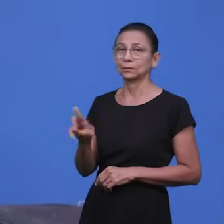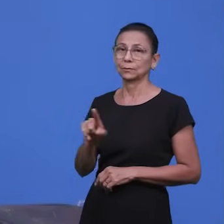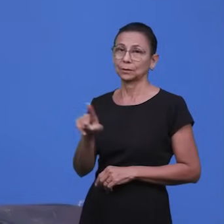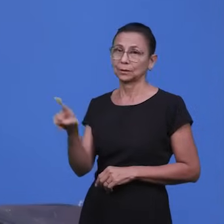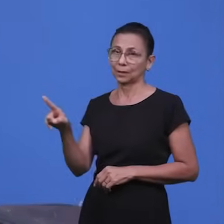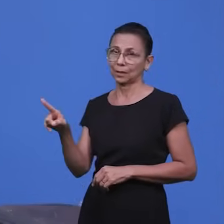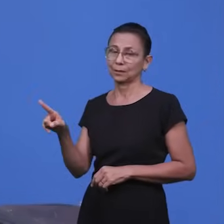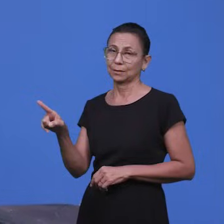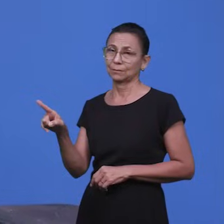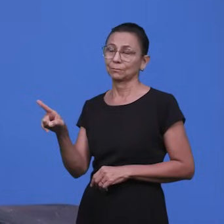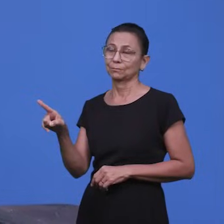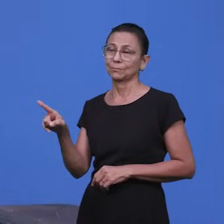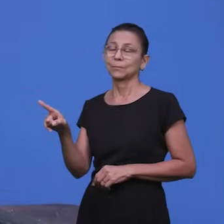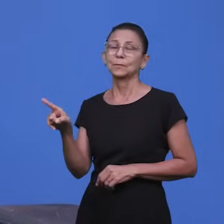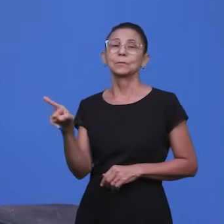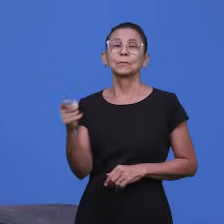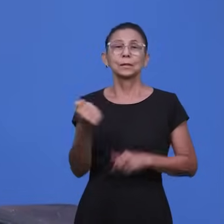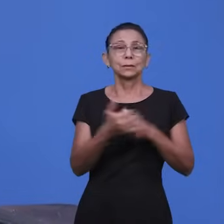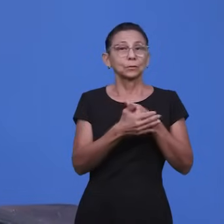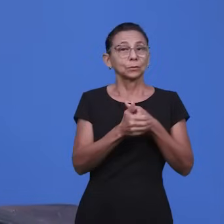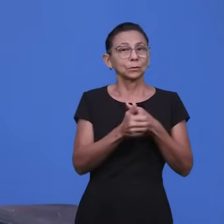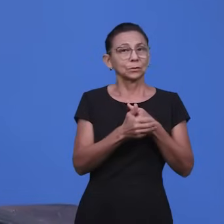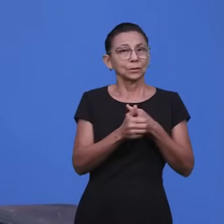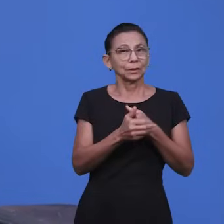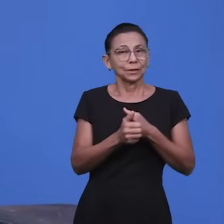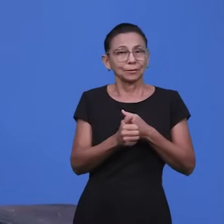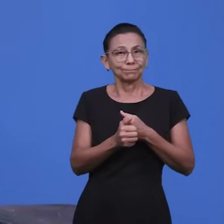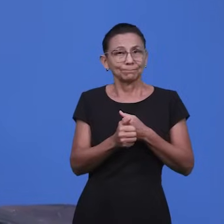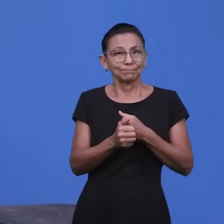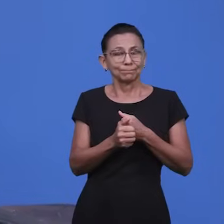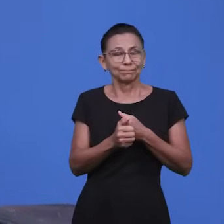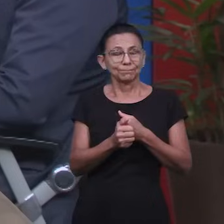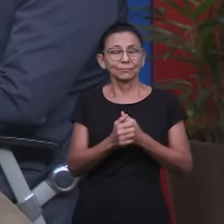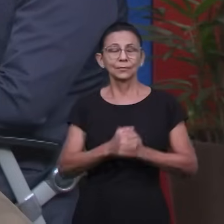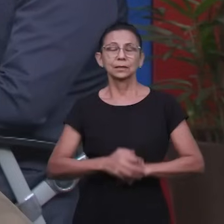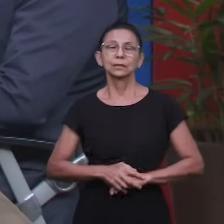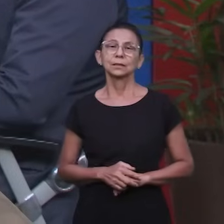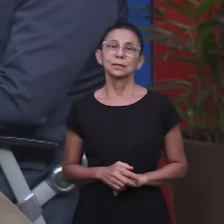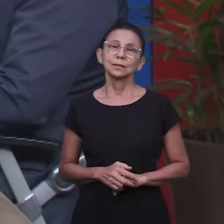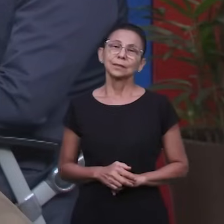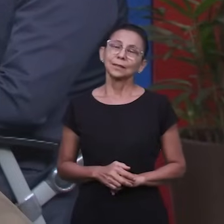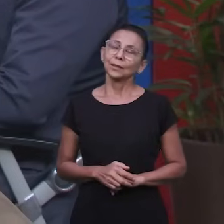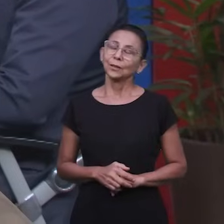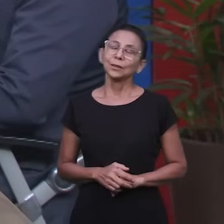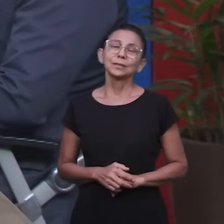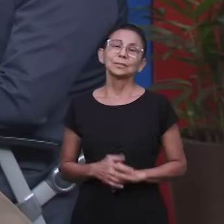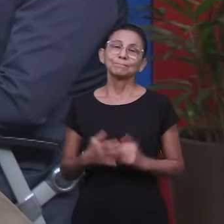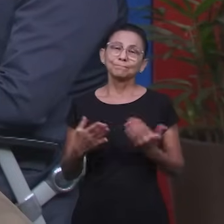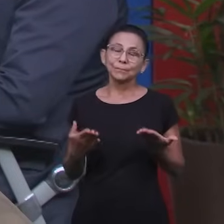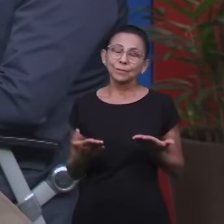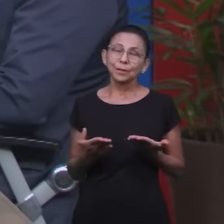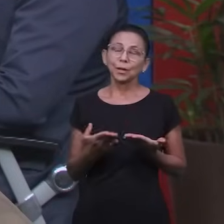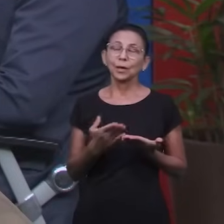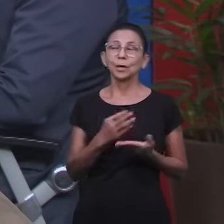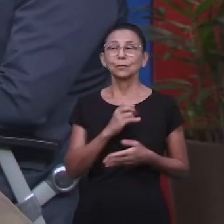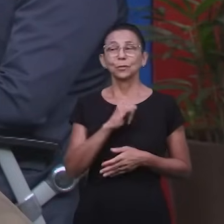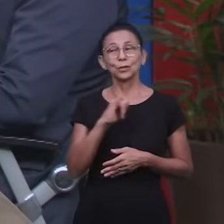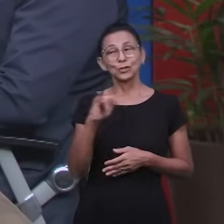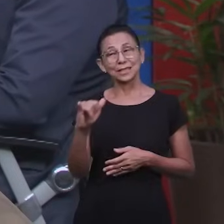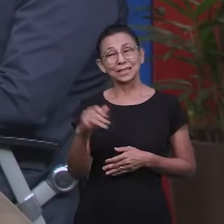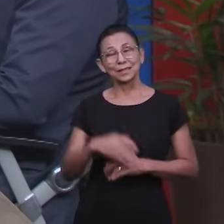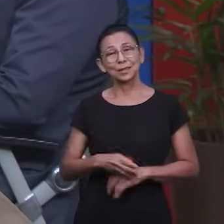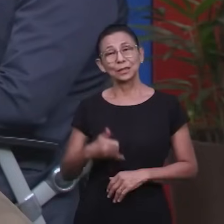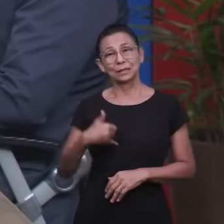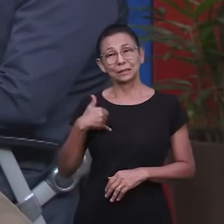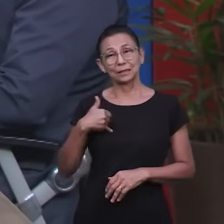nos confortar. Eu costumo dizer que nunca fiz nada tão gratificante